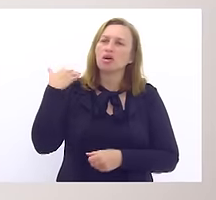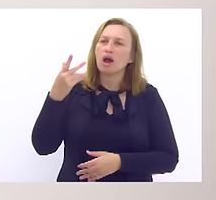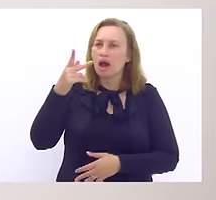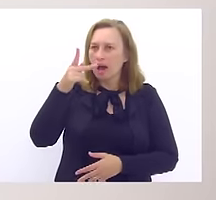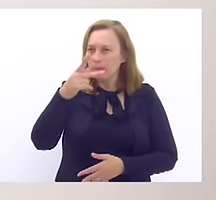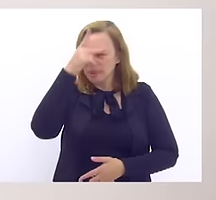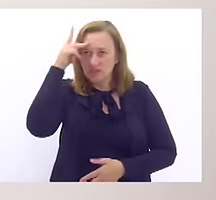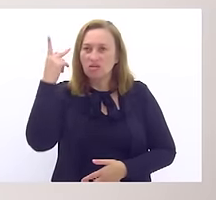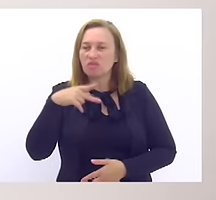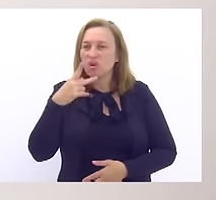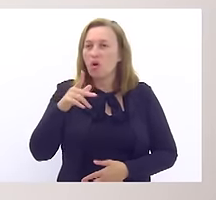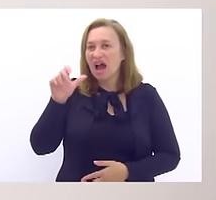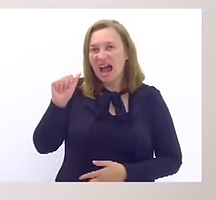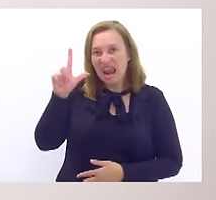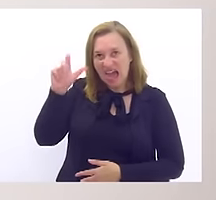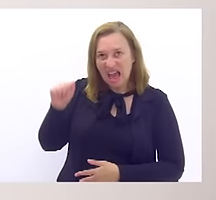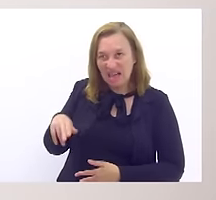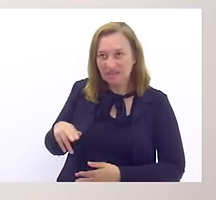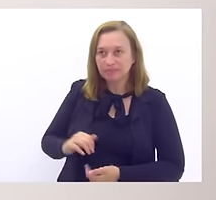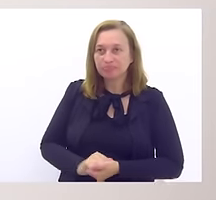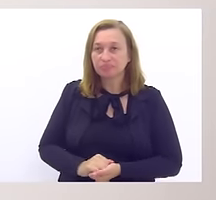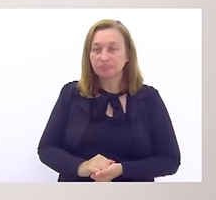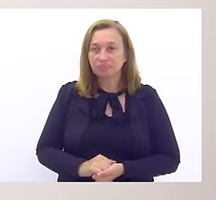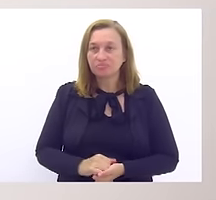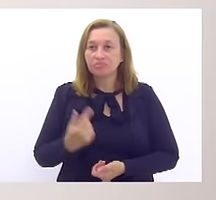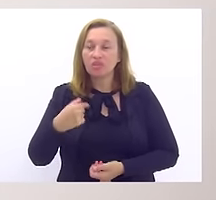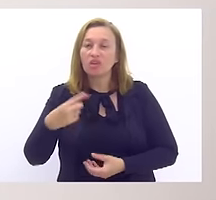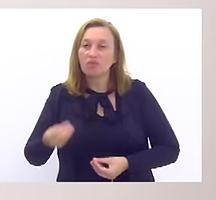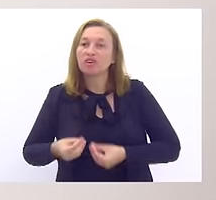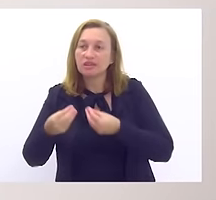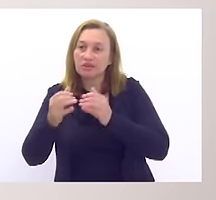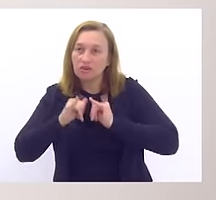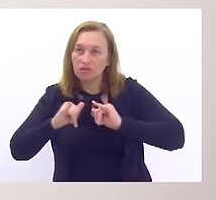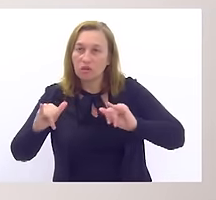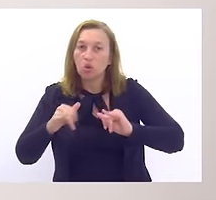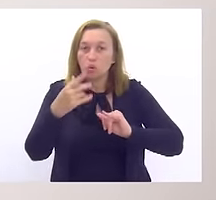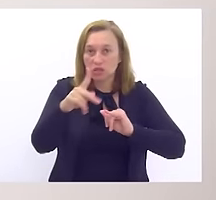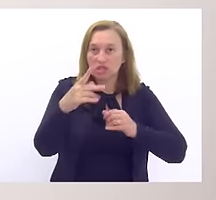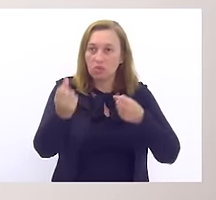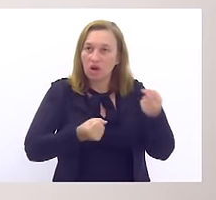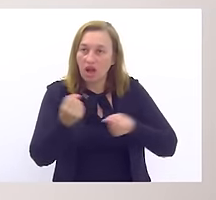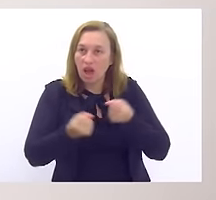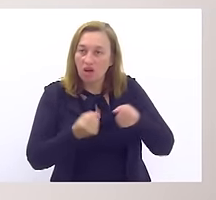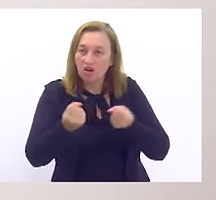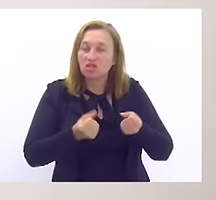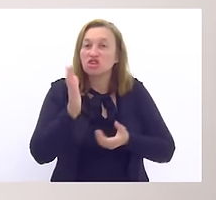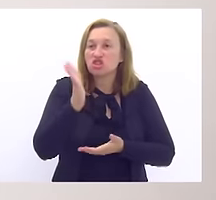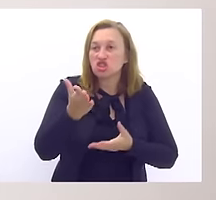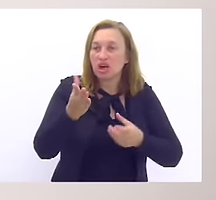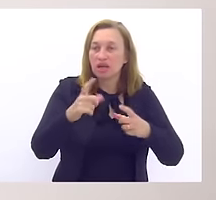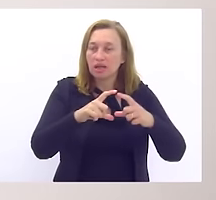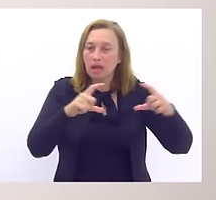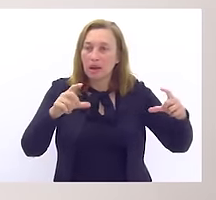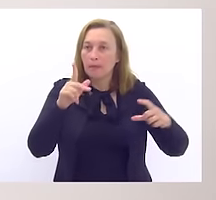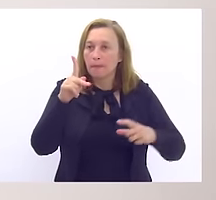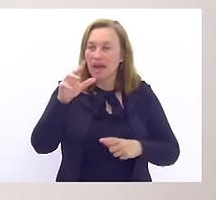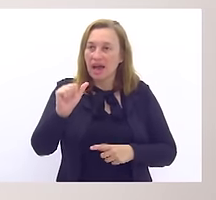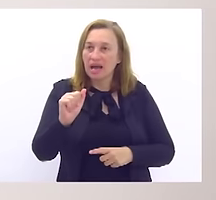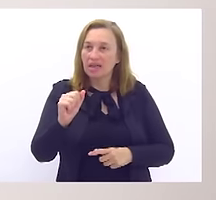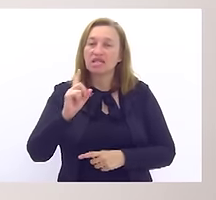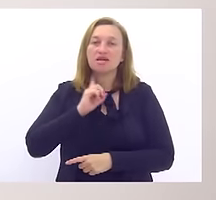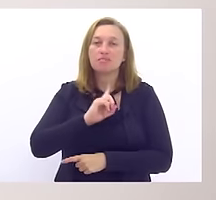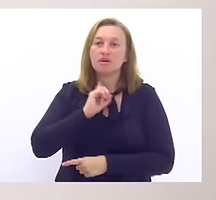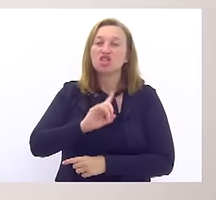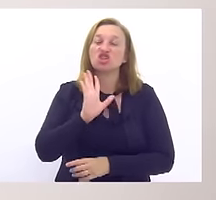assim para mim Alan eu vou te dar uma notícia o seu carro já está emplacado em Minas Gerais